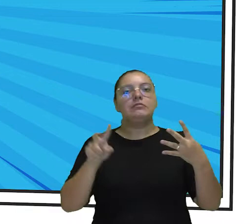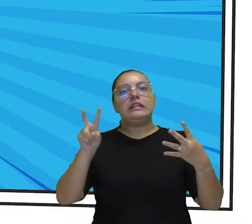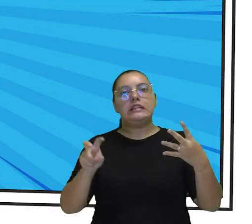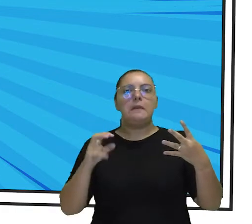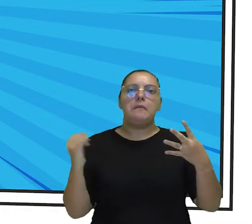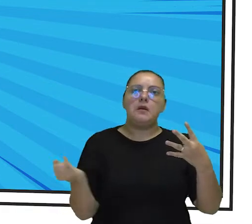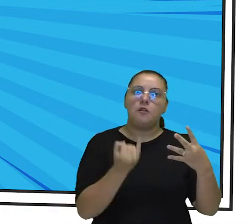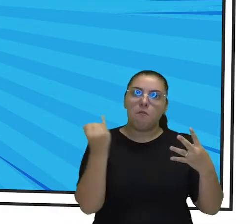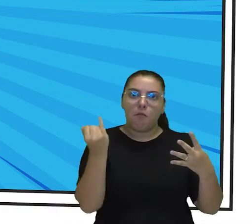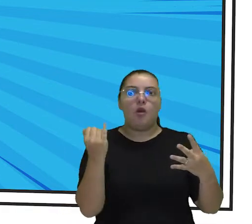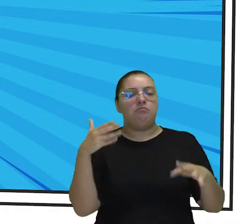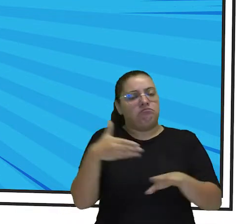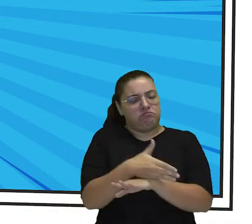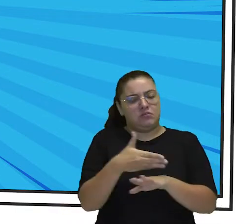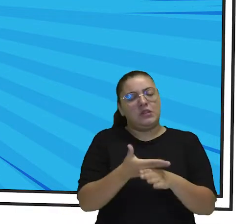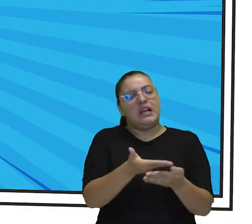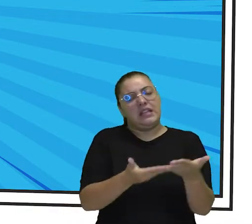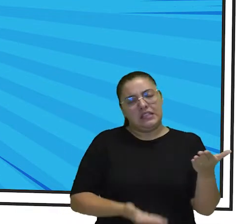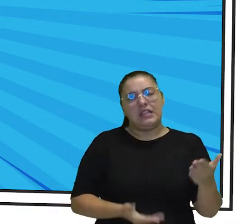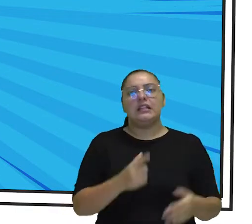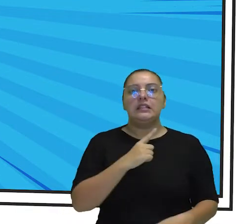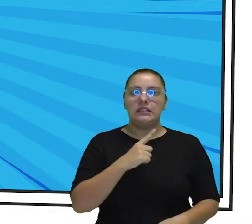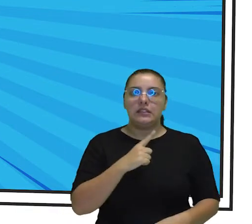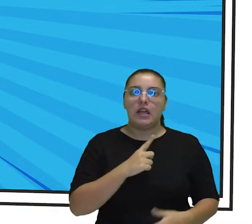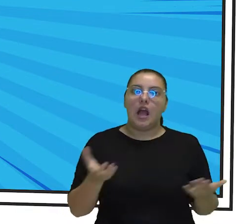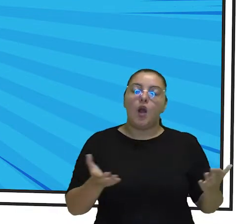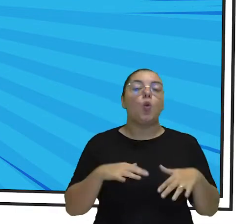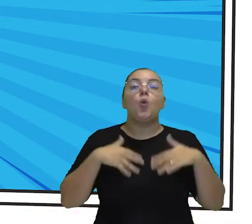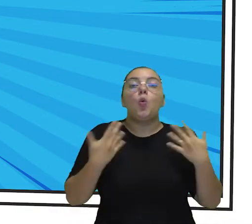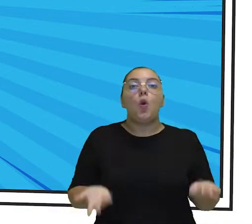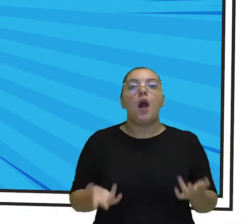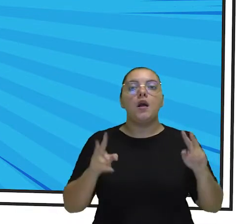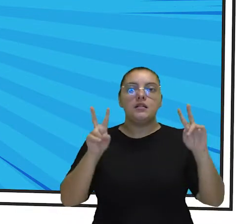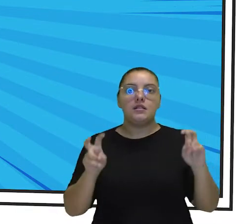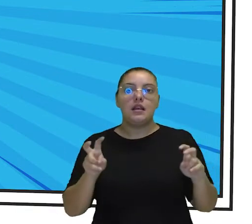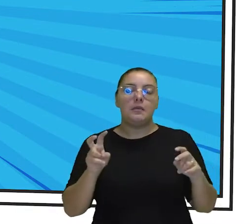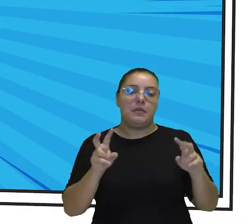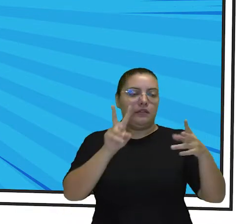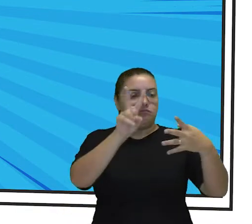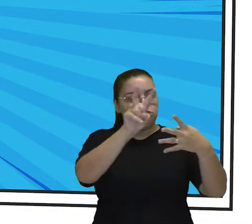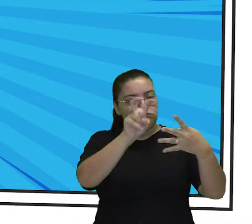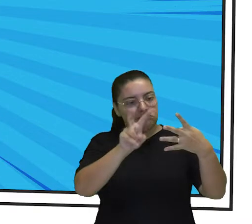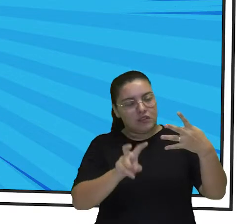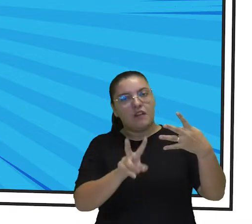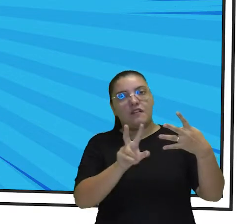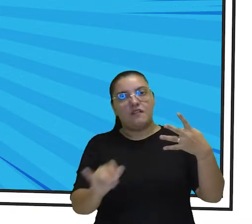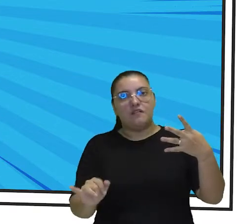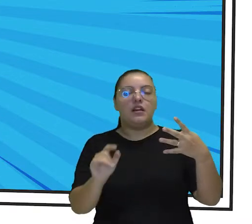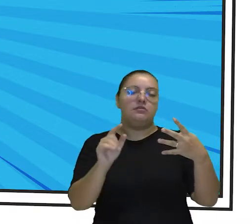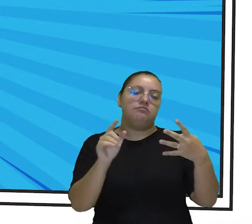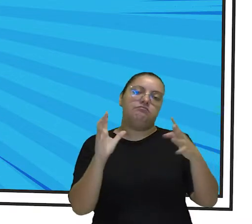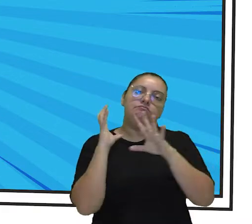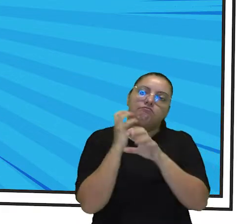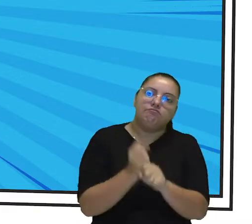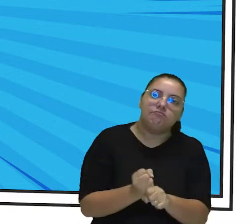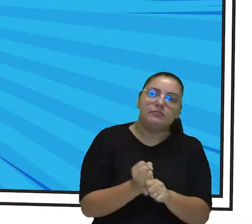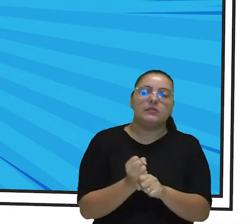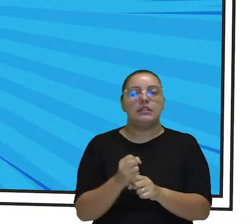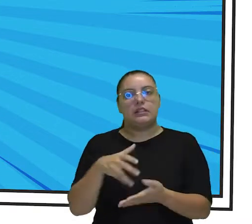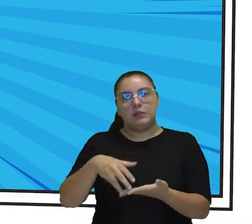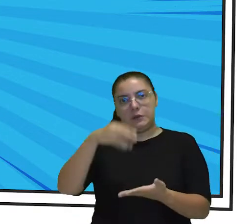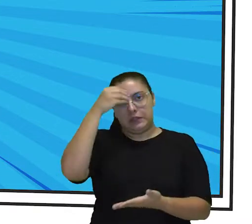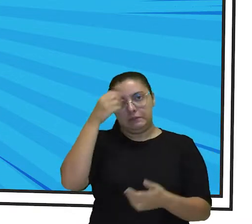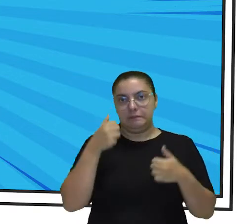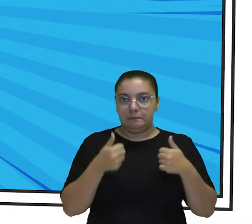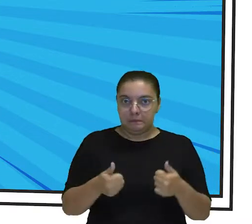muito recorrentes na prova do Enem. Vamos ver quais são esses temas e a cada tema desse a gente vai, é claro, fazer uma abordagem de teoria. Vamos